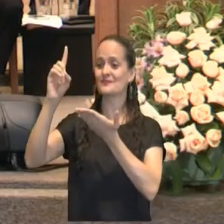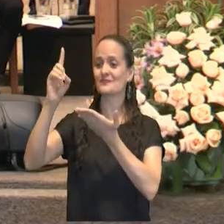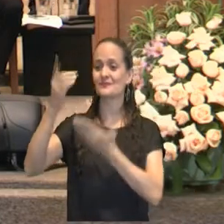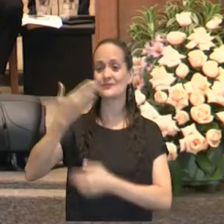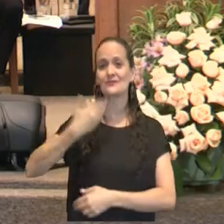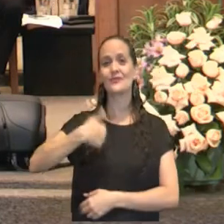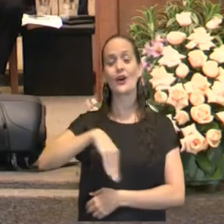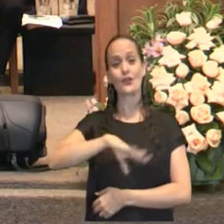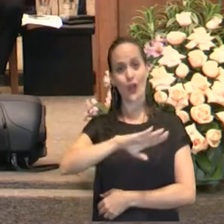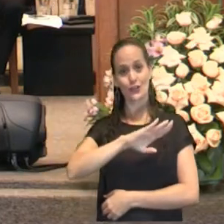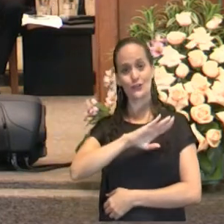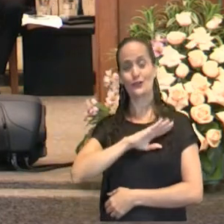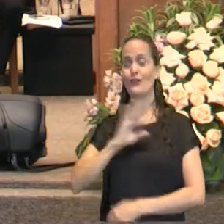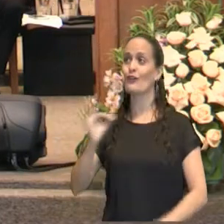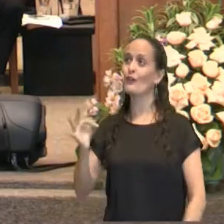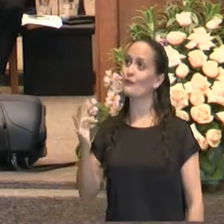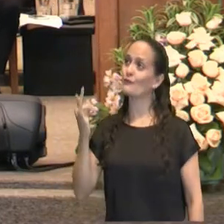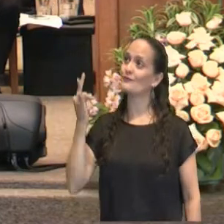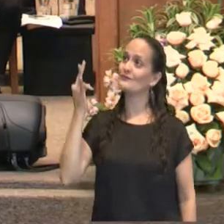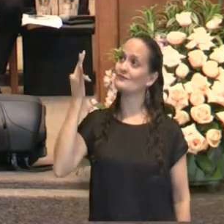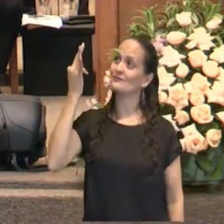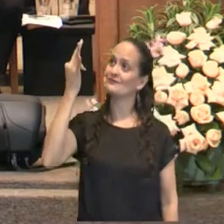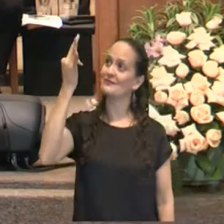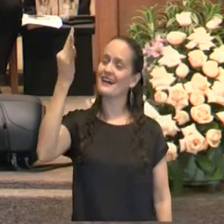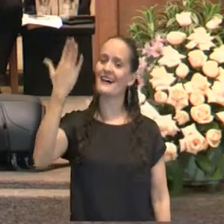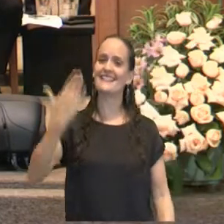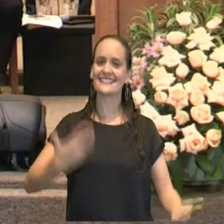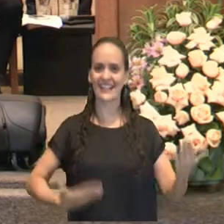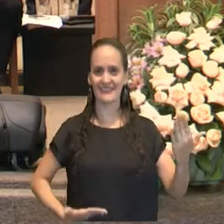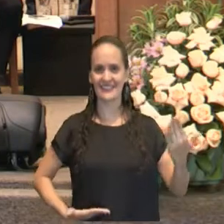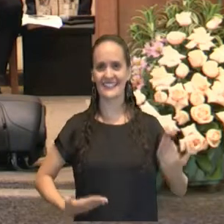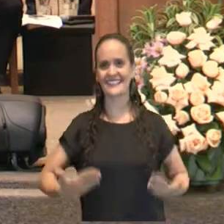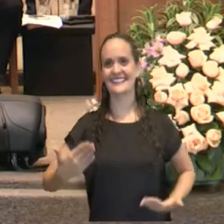nosso futuro para Te